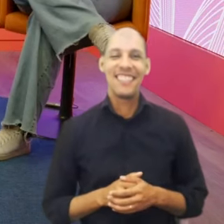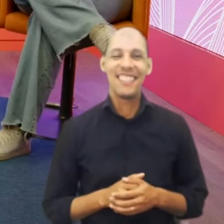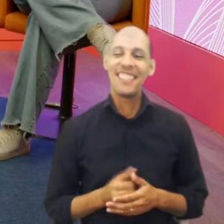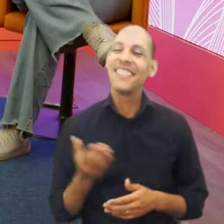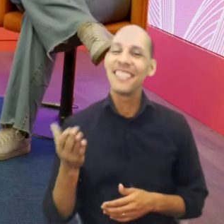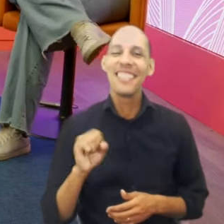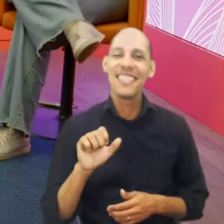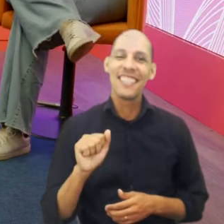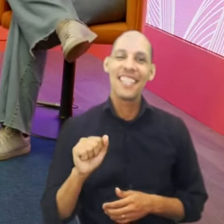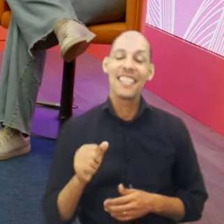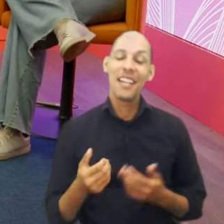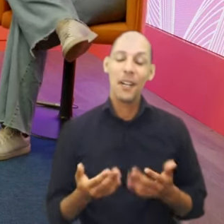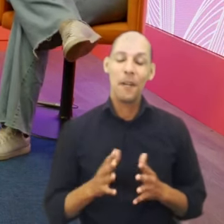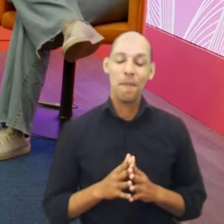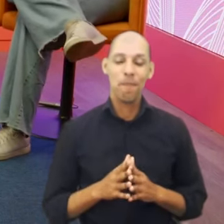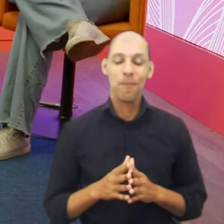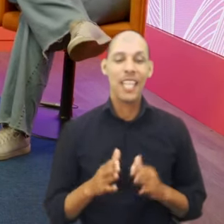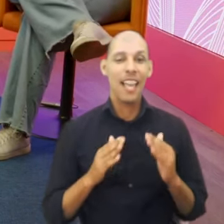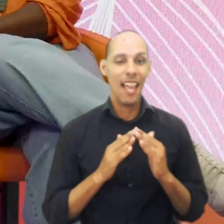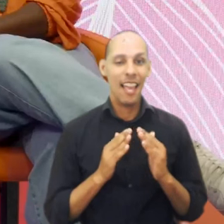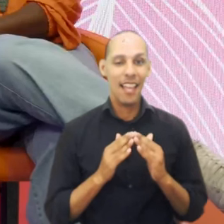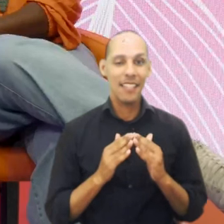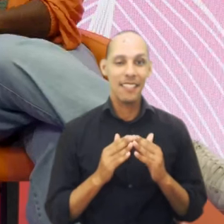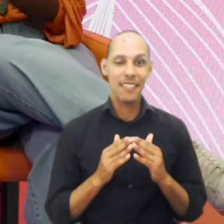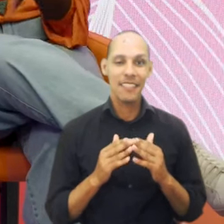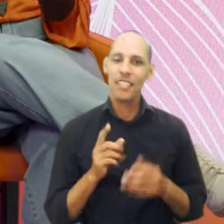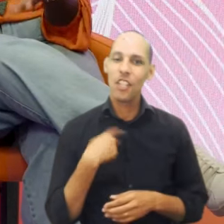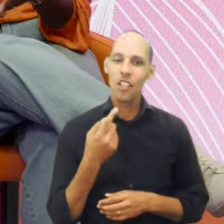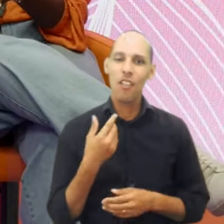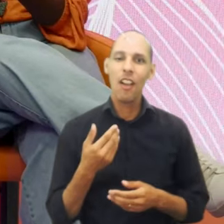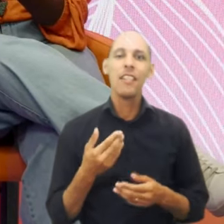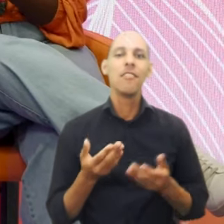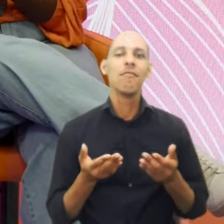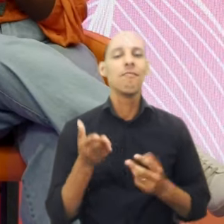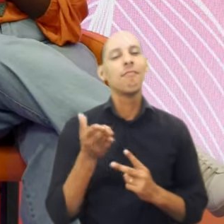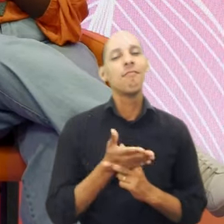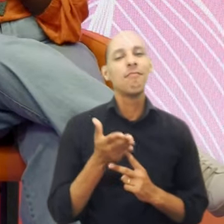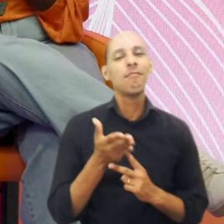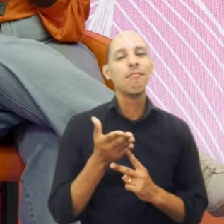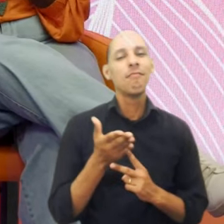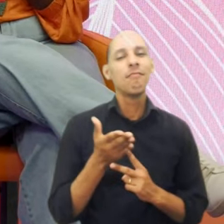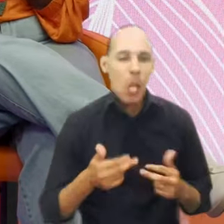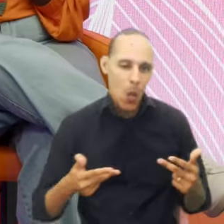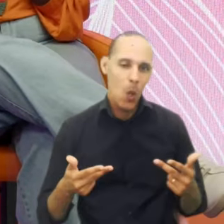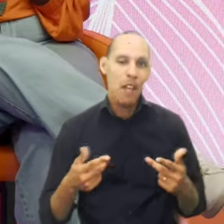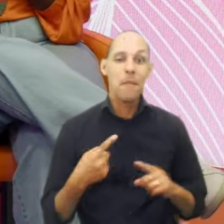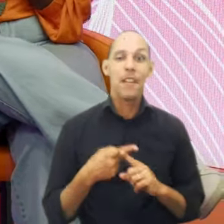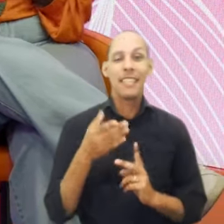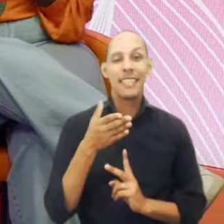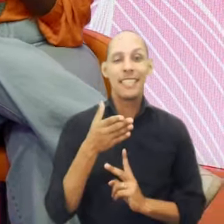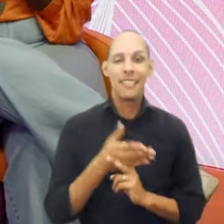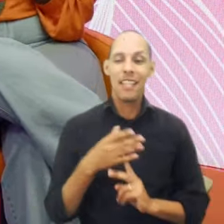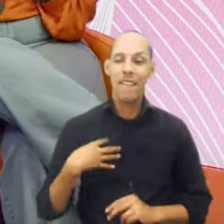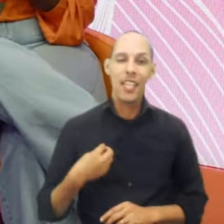Ah, e você, Sá? Ah, olha, em casa a gente divide muito as coisas, né? Porque, até porque, gente, não dividir, é